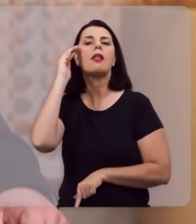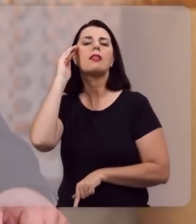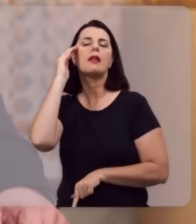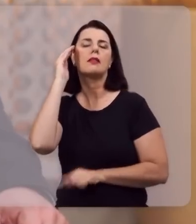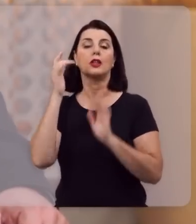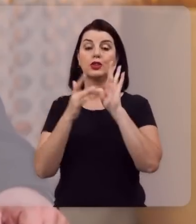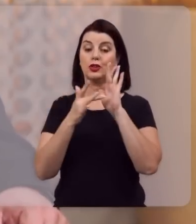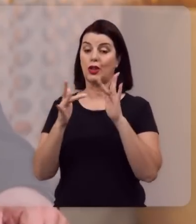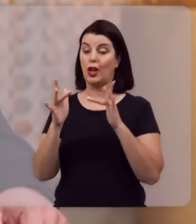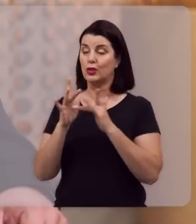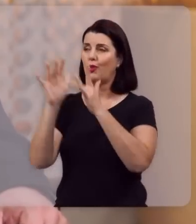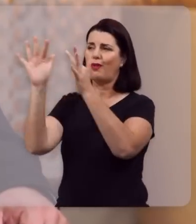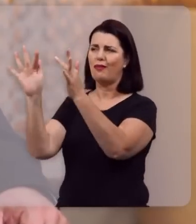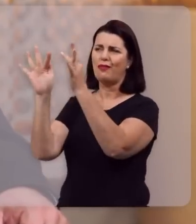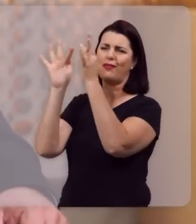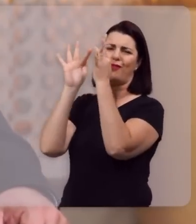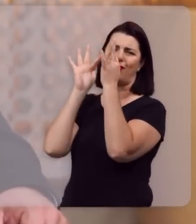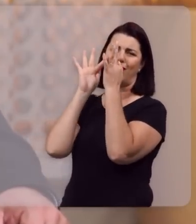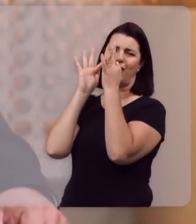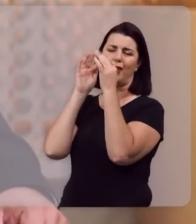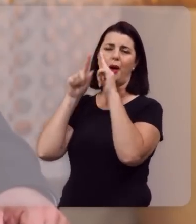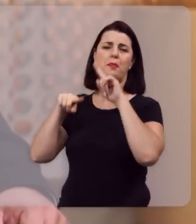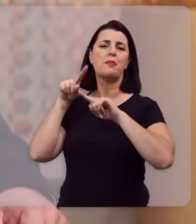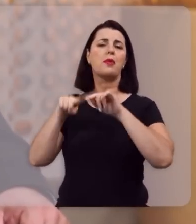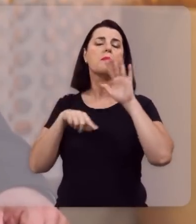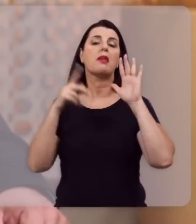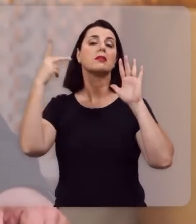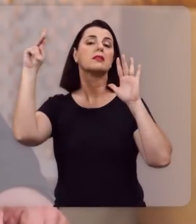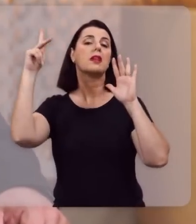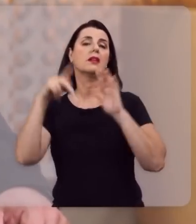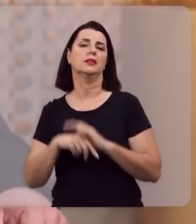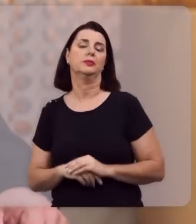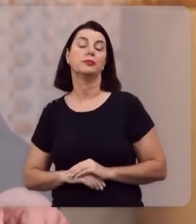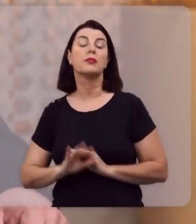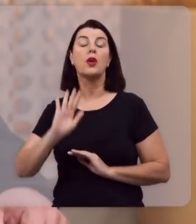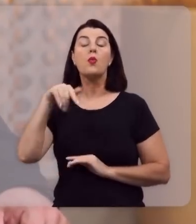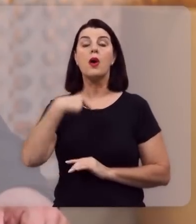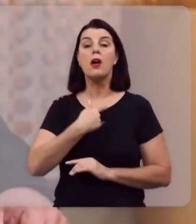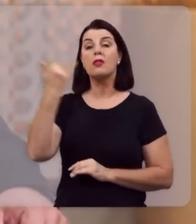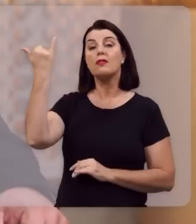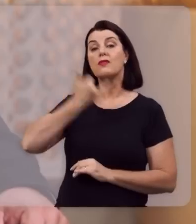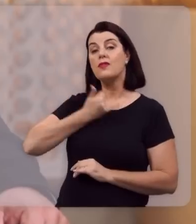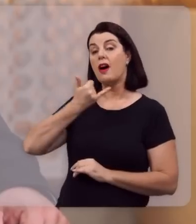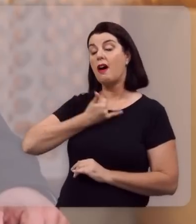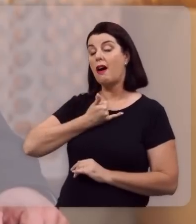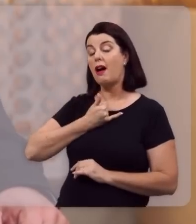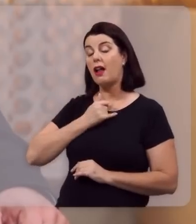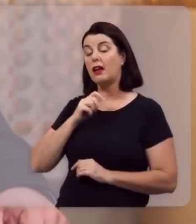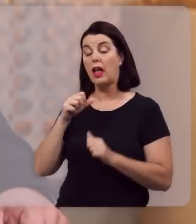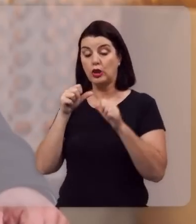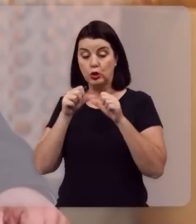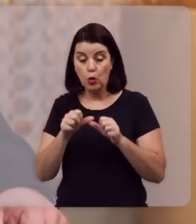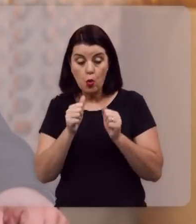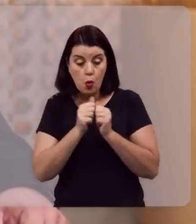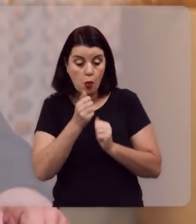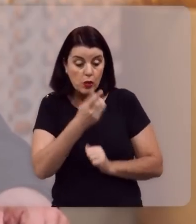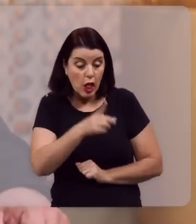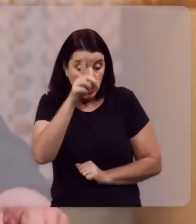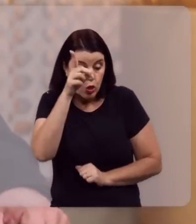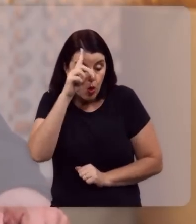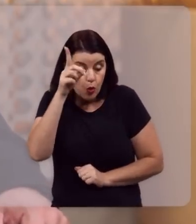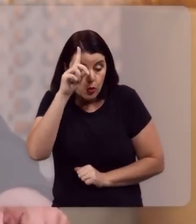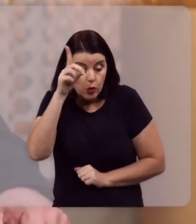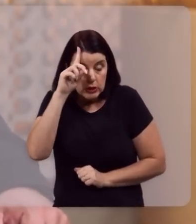o Senhor Jesus é fiel às suas promessas. E quando Ele nos diz que está conosco todos os dias,